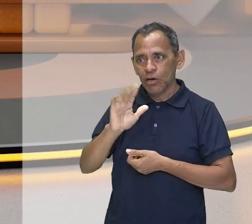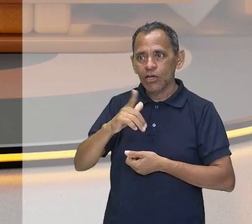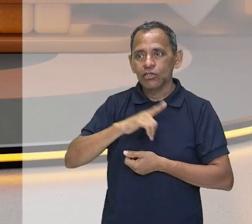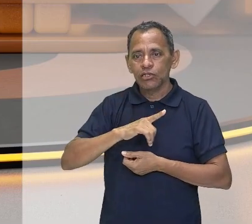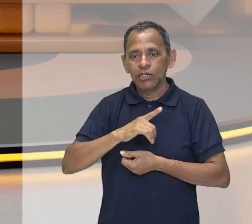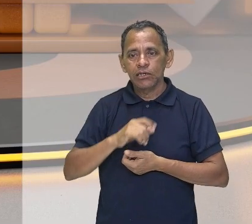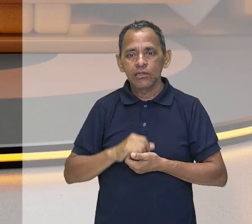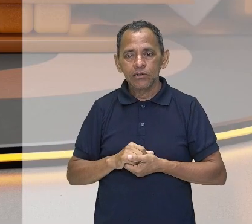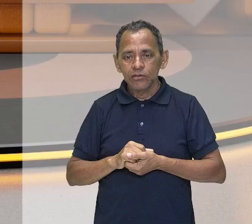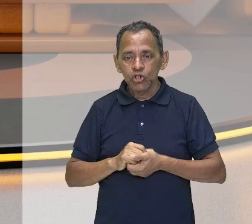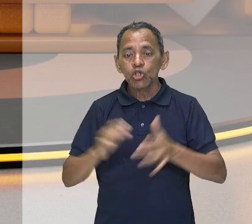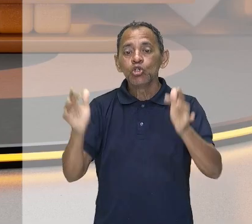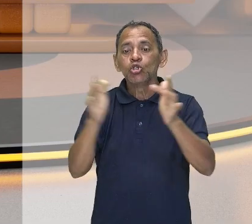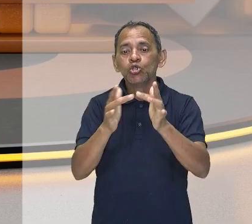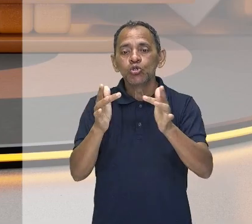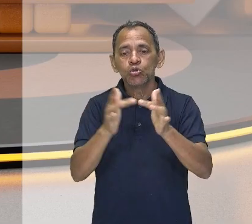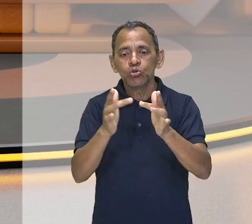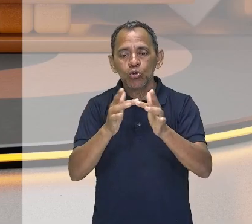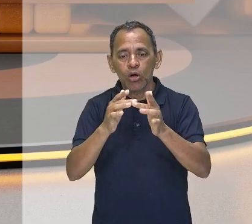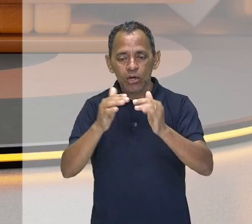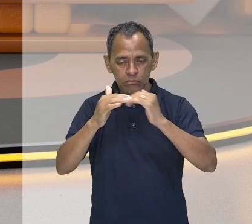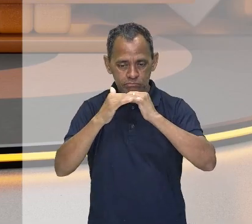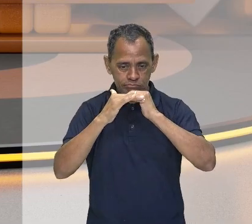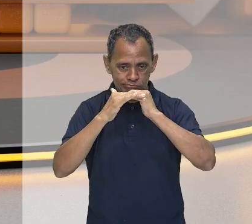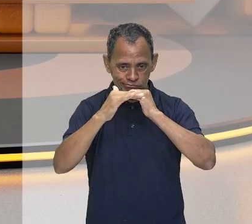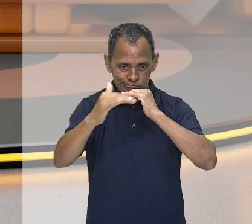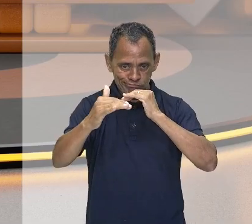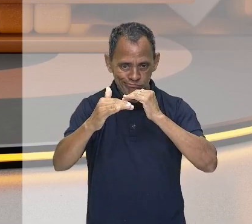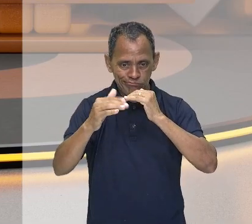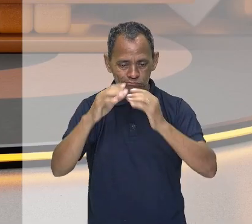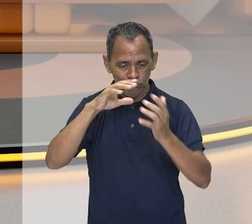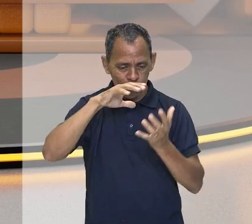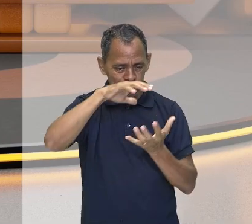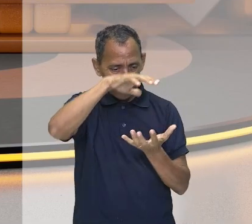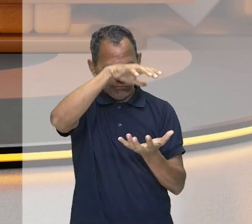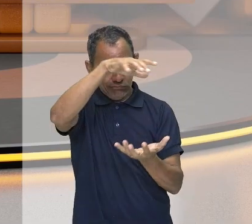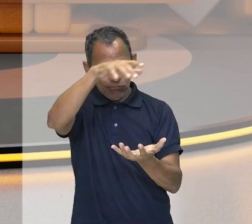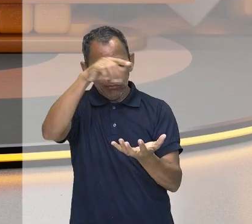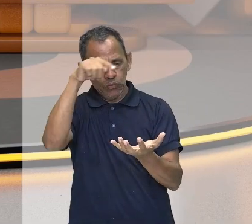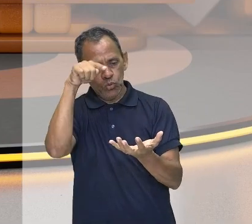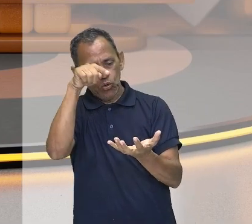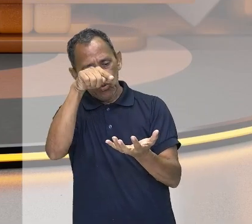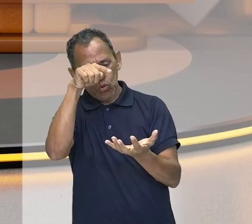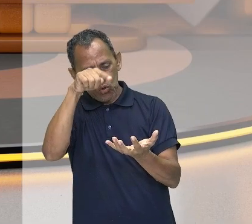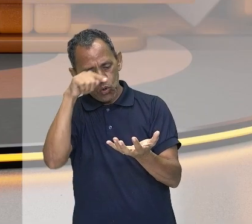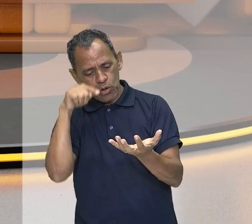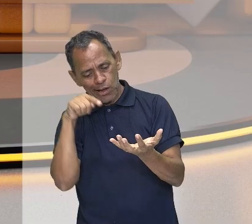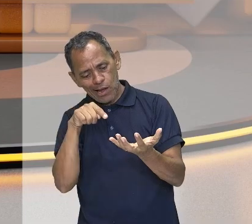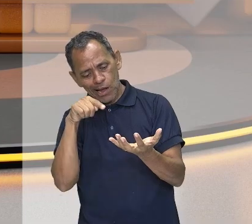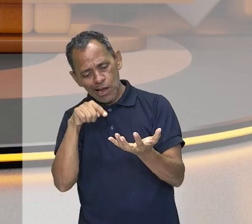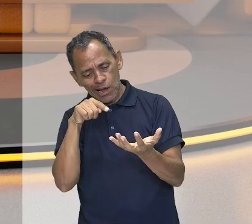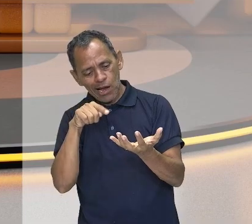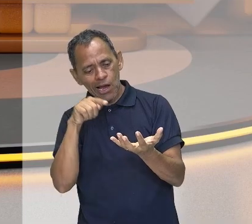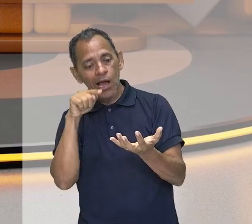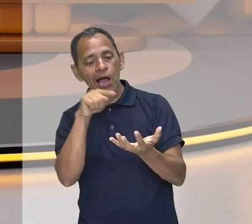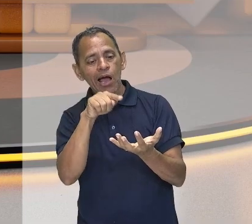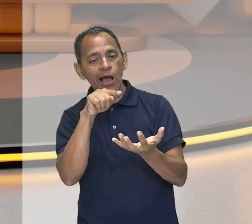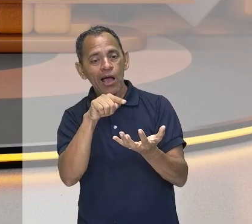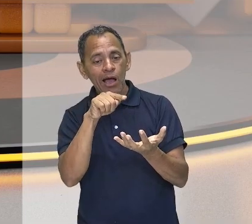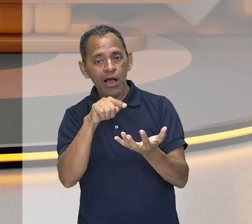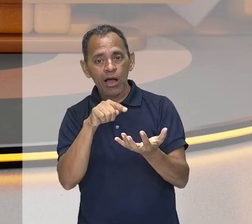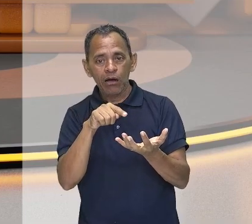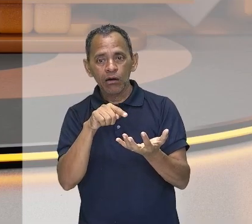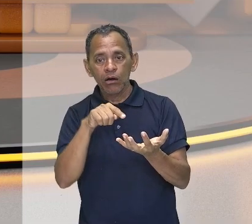gente toca, onde a superfície plana toca o planeta, que é essa área em verde, é a região que vai ser representada de